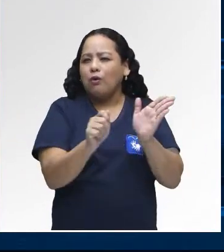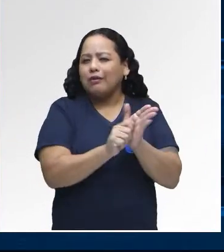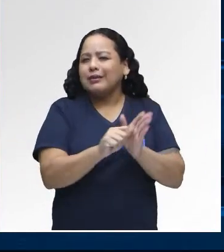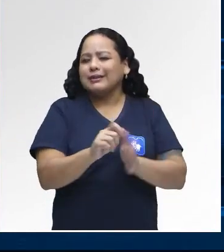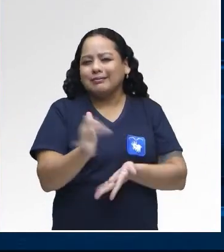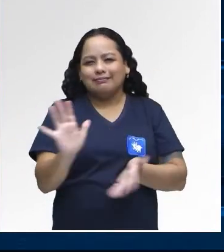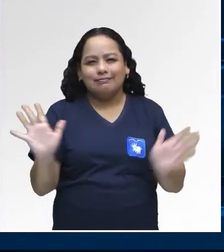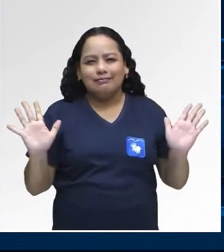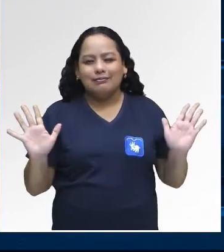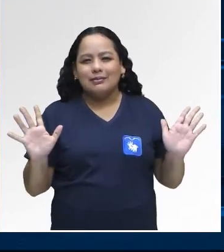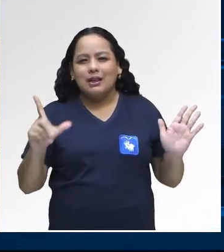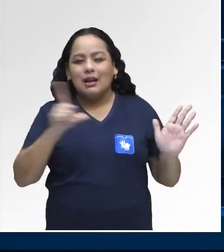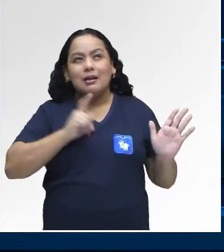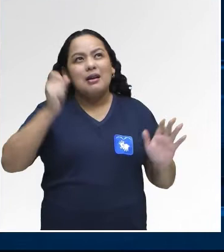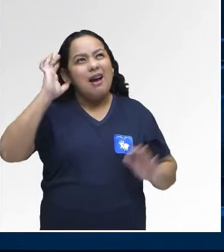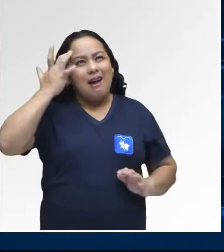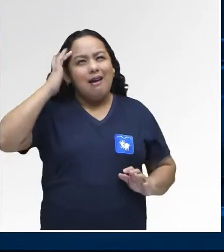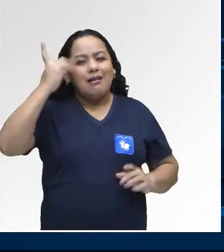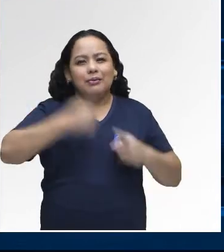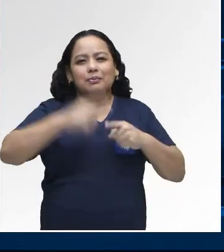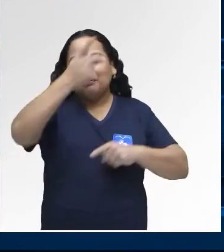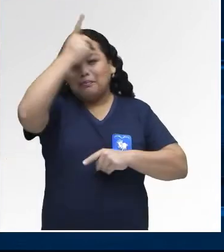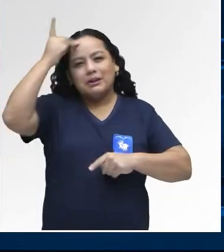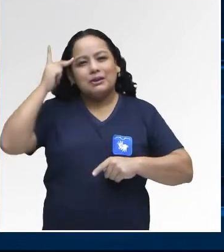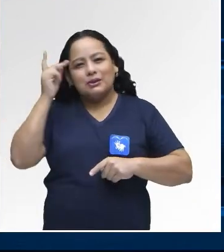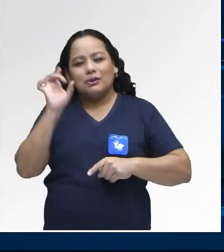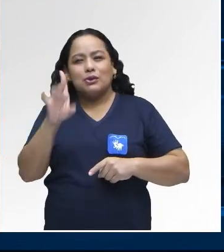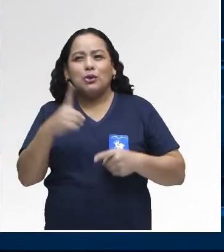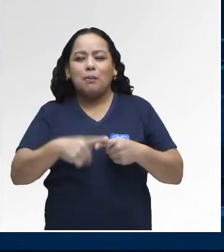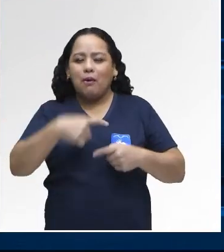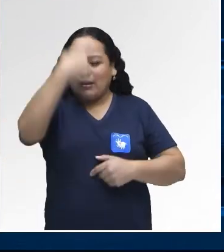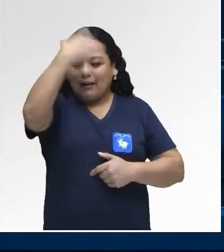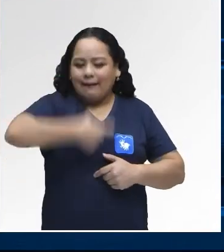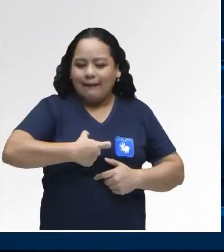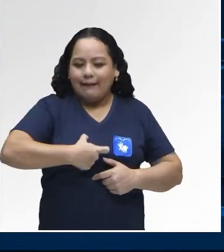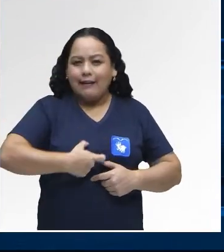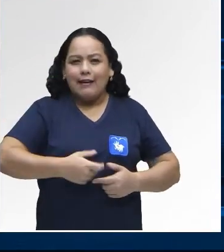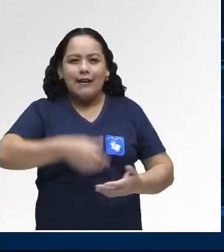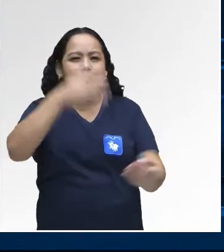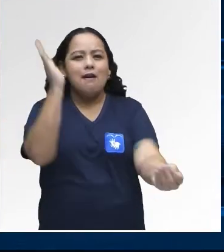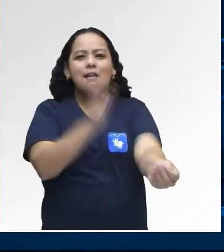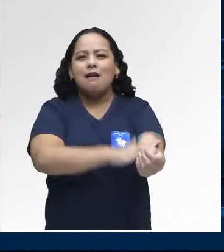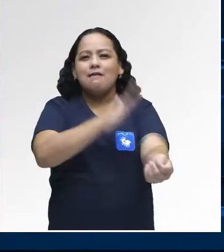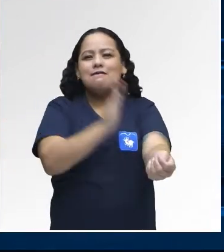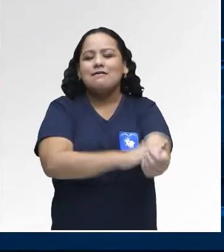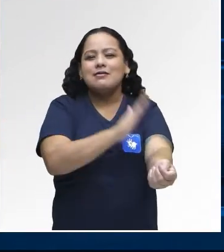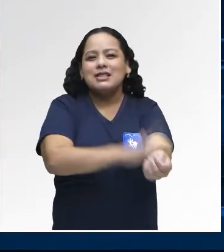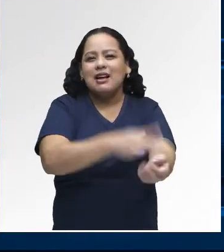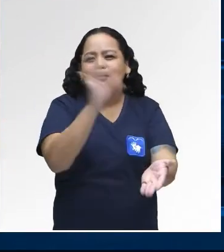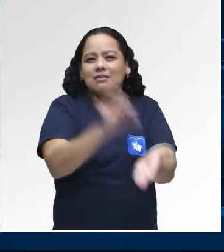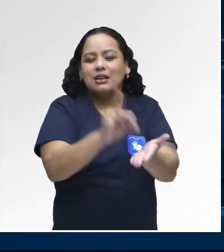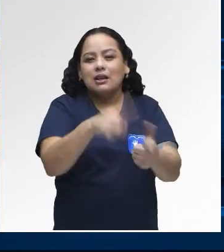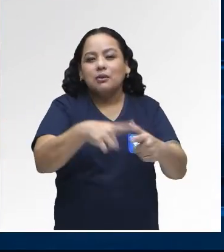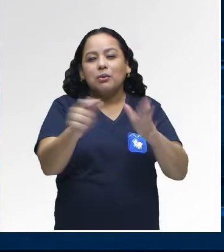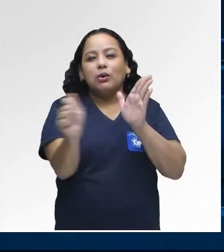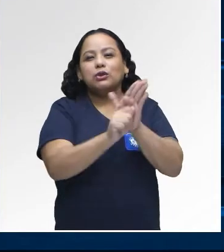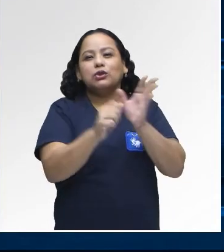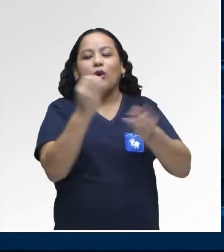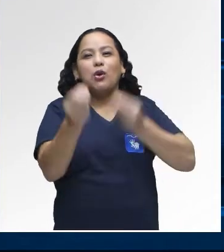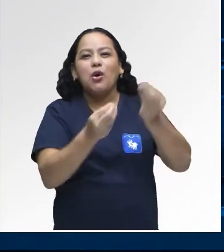tem uma ideia de que a pessoa só vai se tornar viciado naquelas drogas